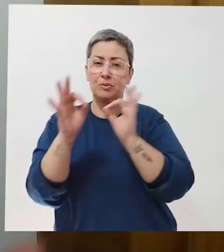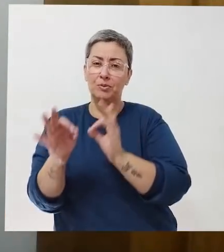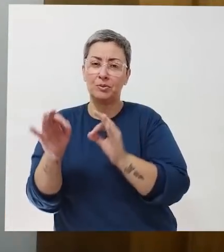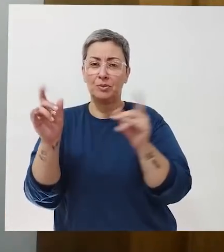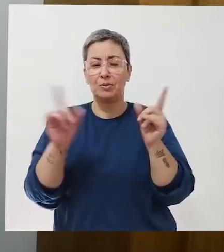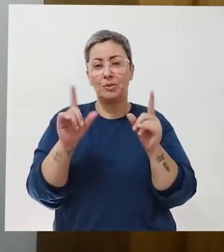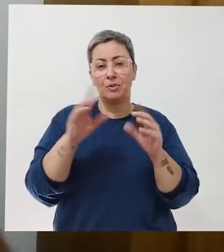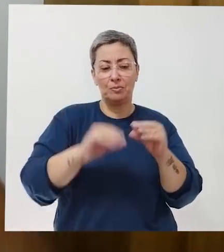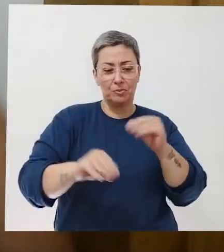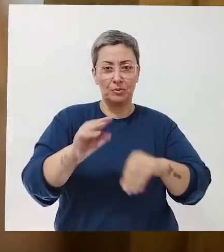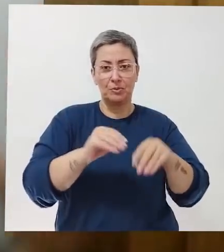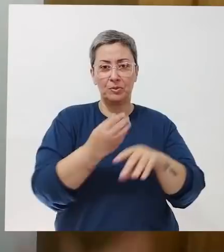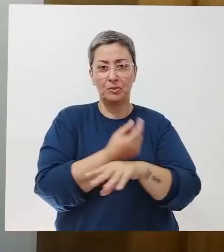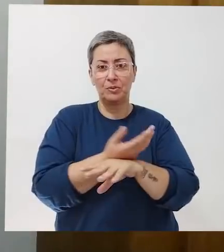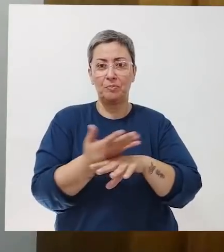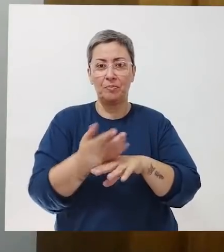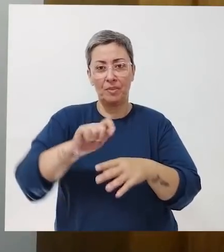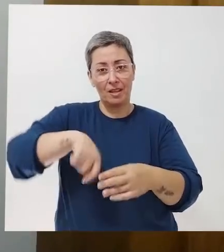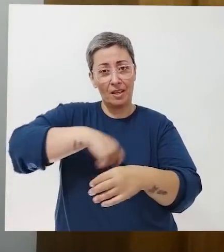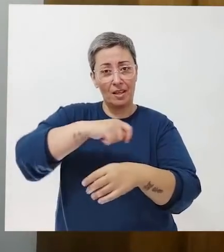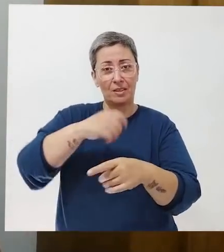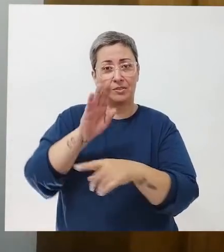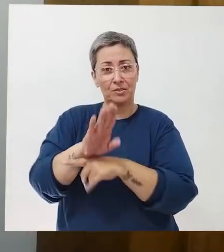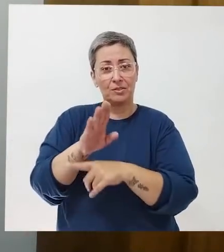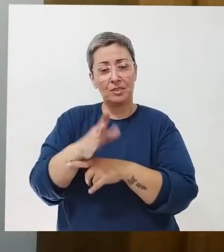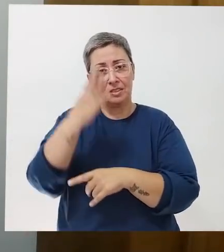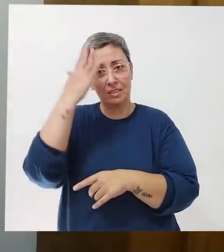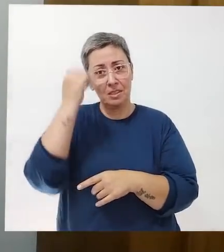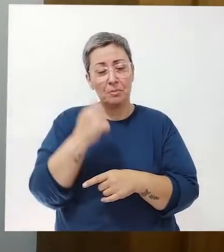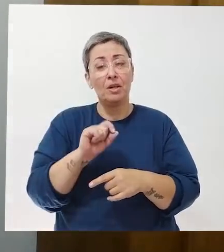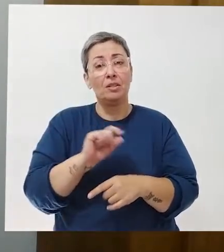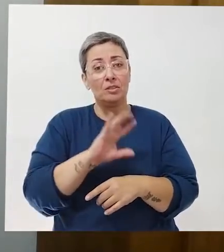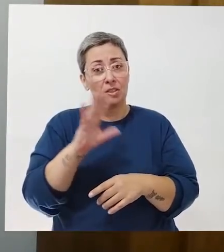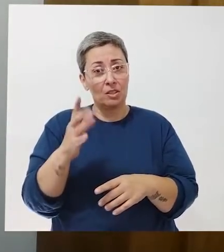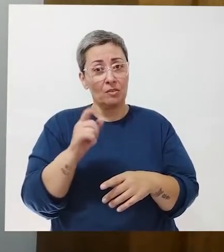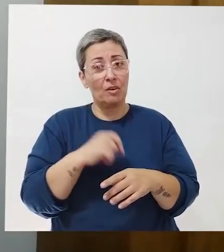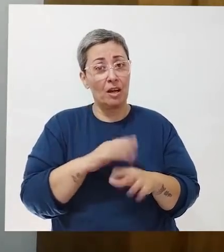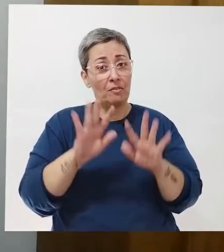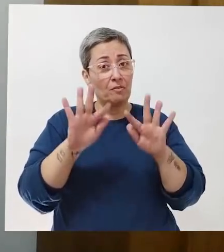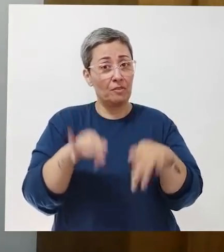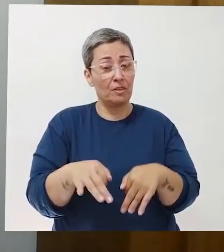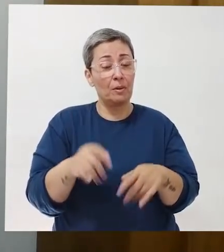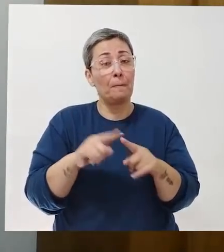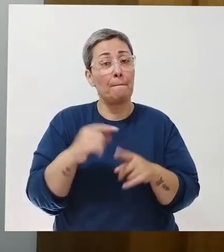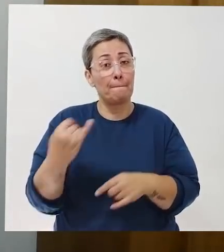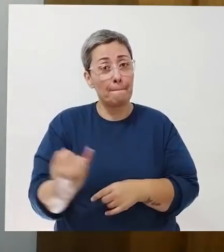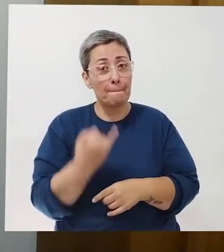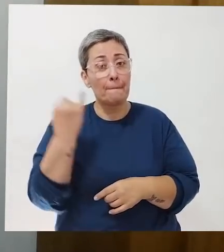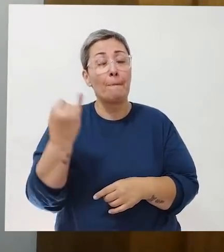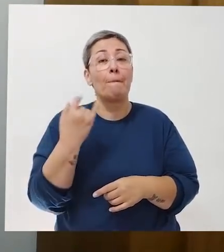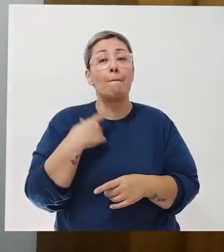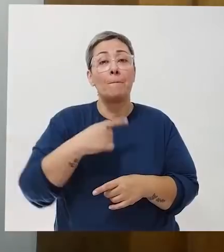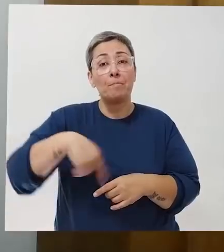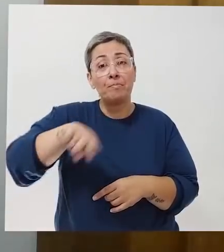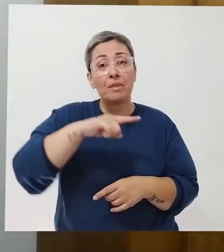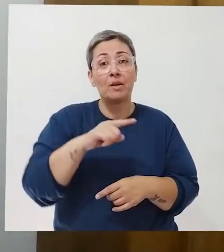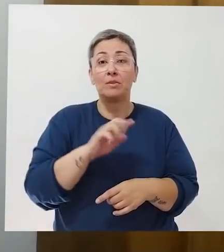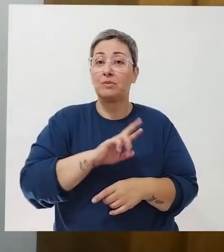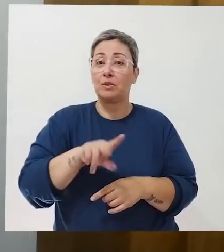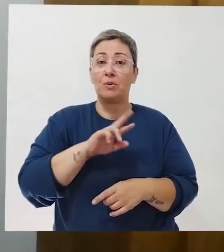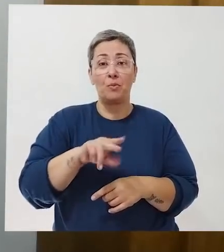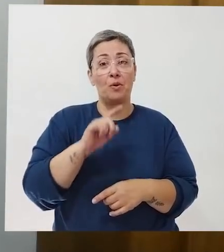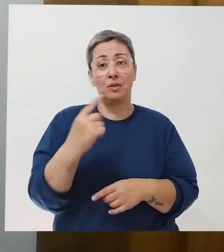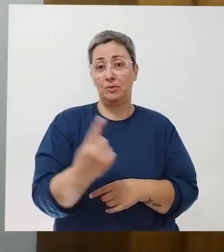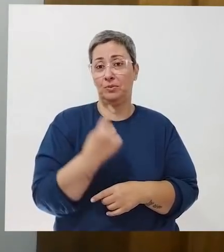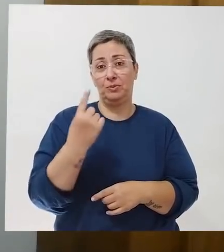com as plantas e até ajude na cozinha. Nós sabemos que essa situação é passageira, mas é importante dizer que vocês não